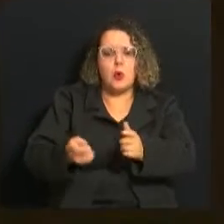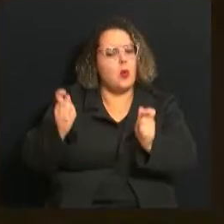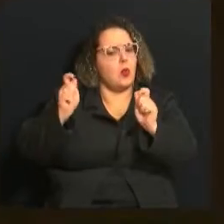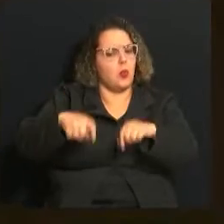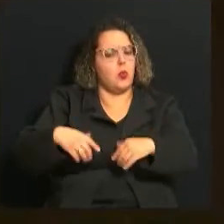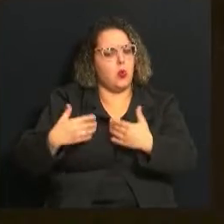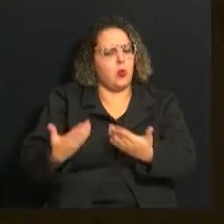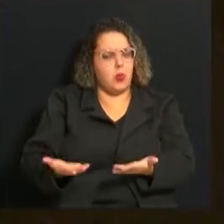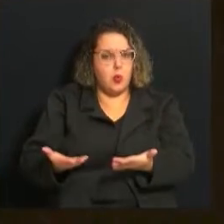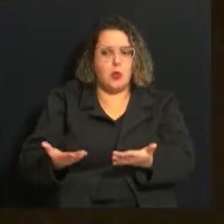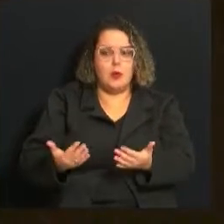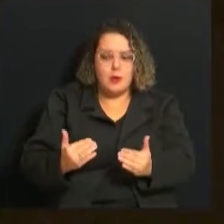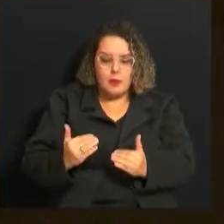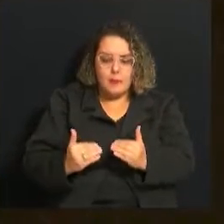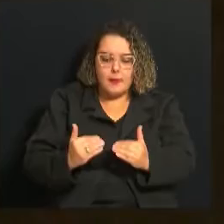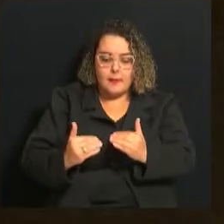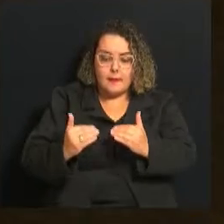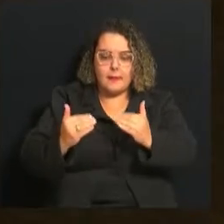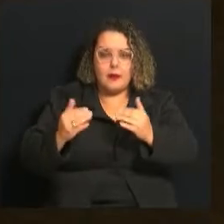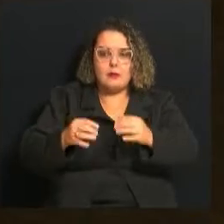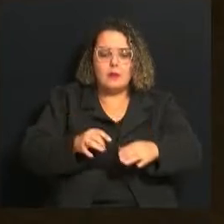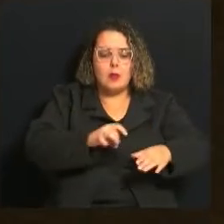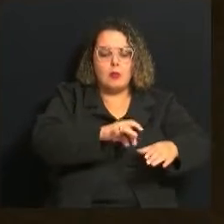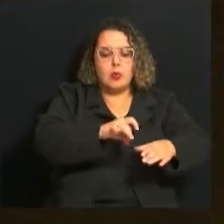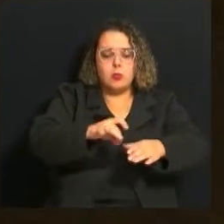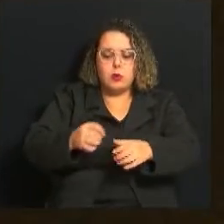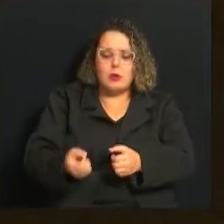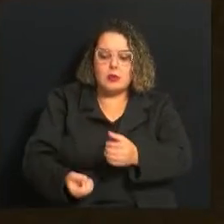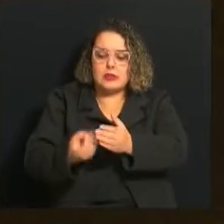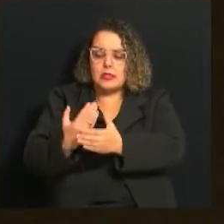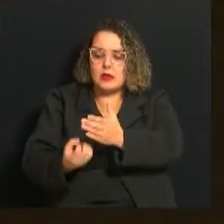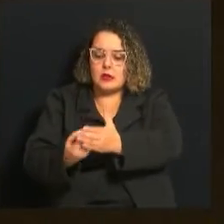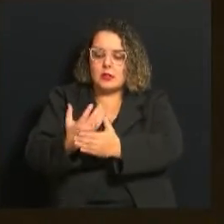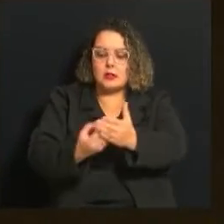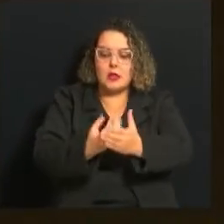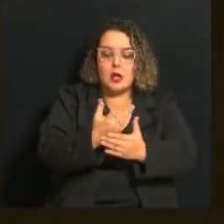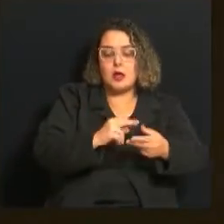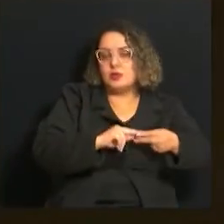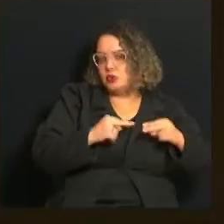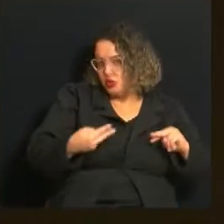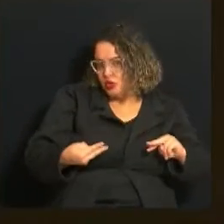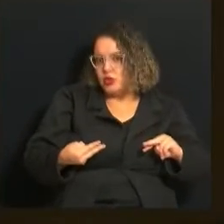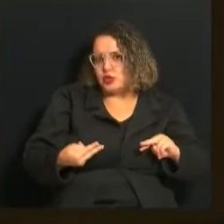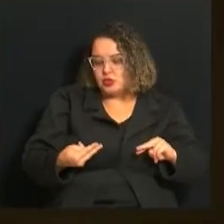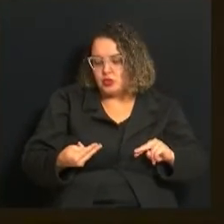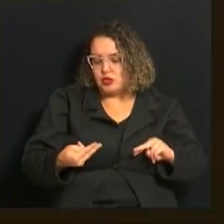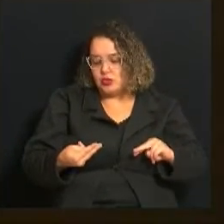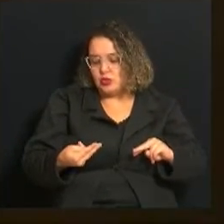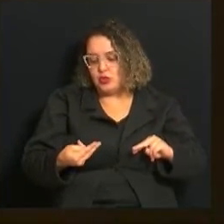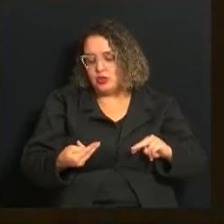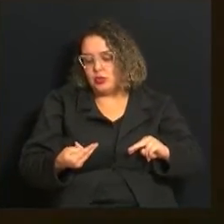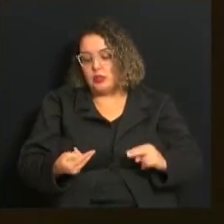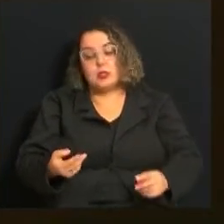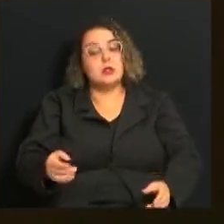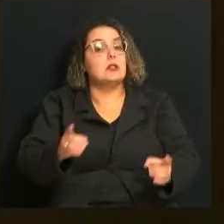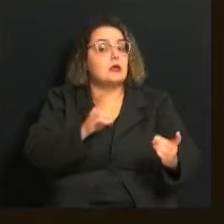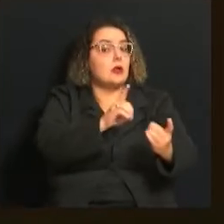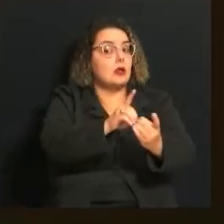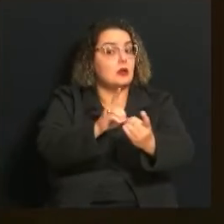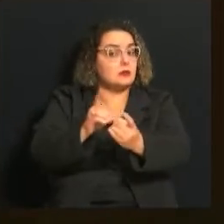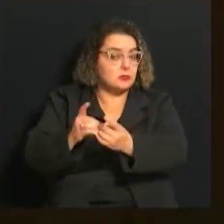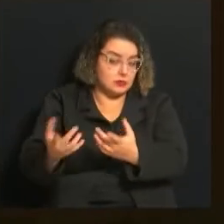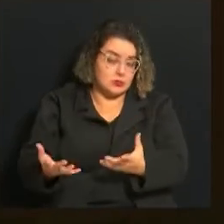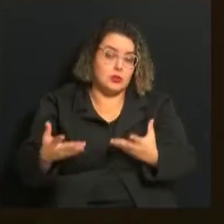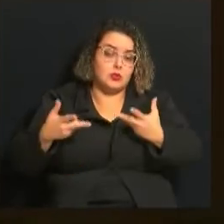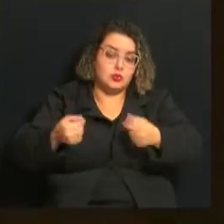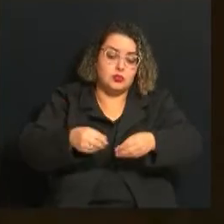para produzir novos tipos genéticos, né? E atendendo principalmente às condições de